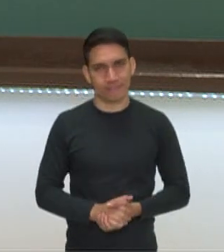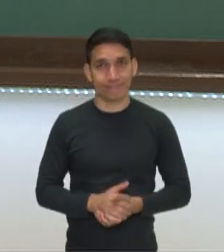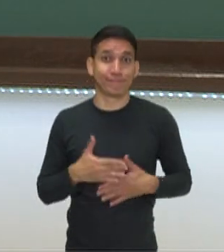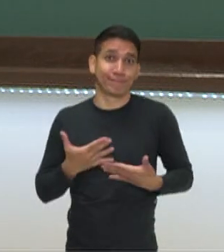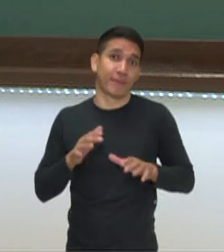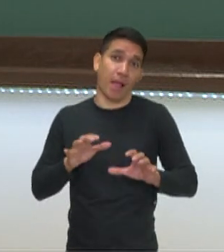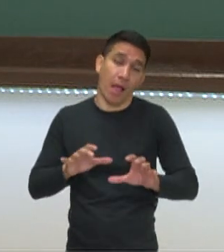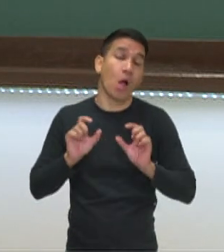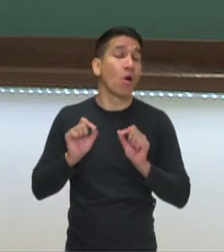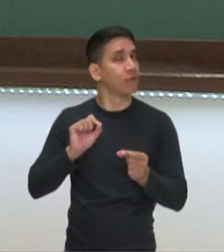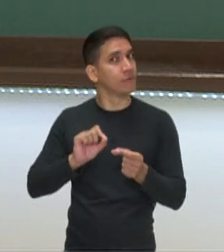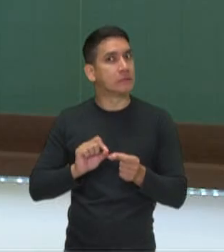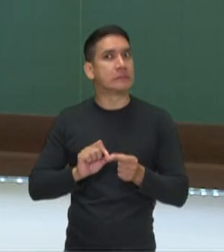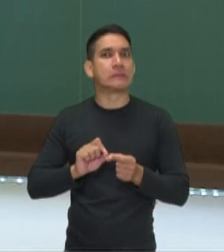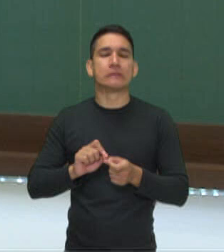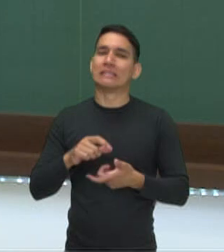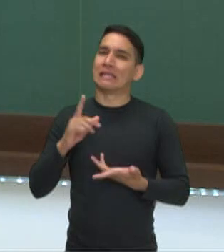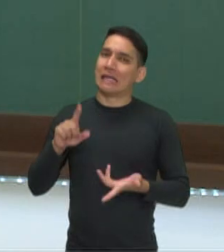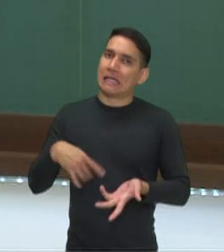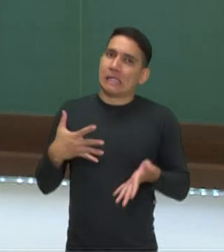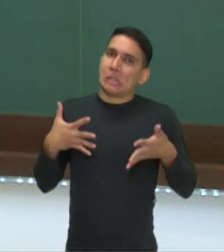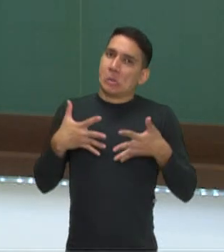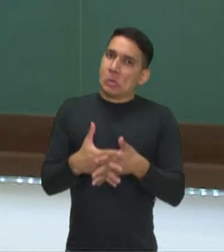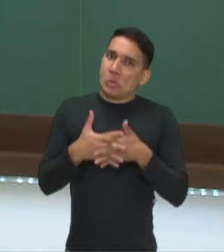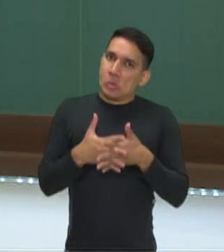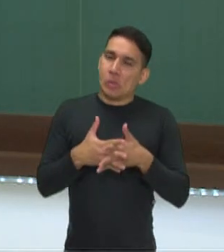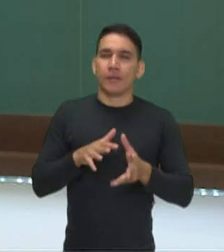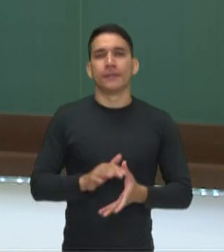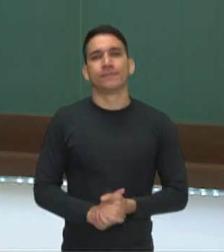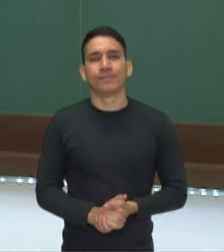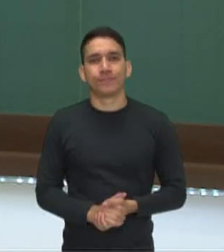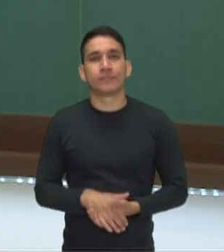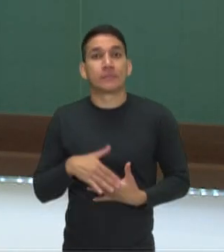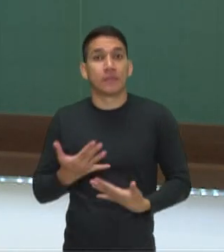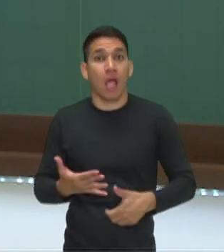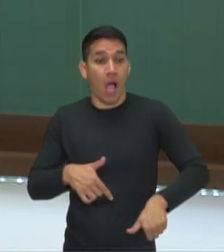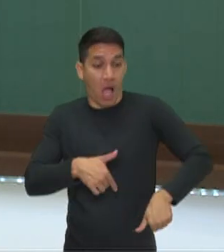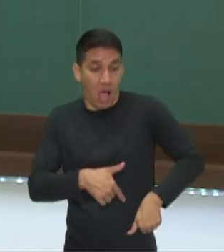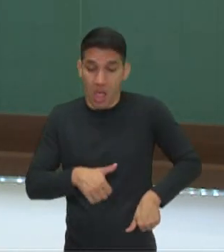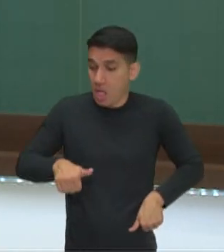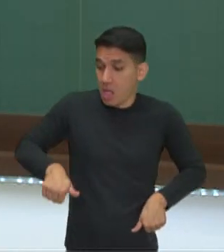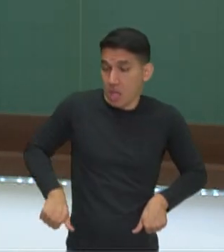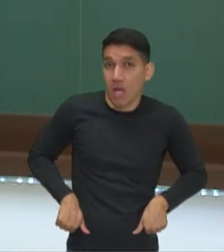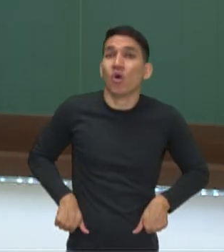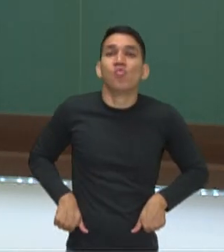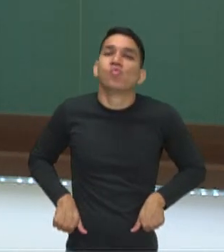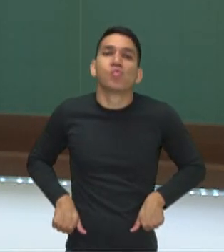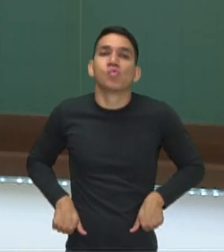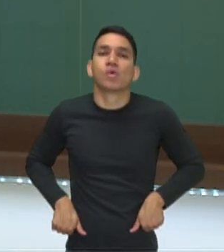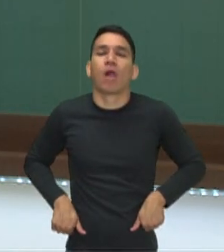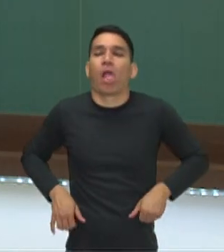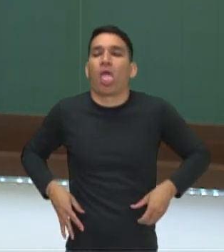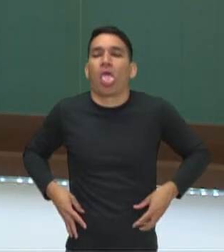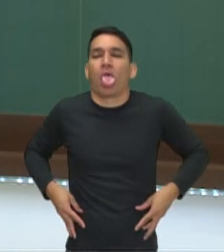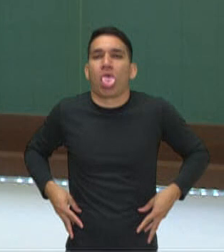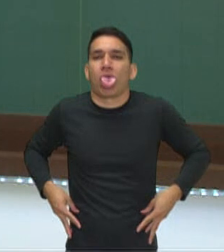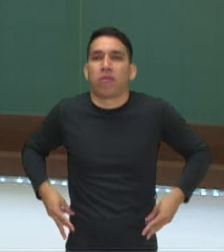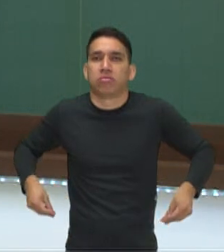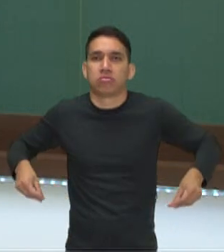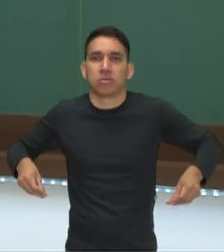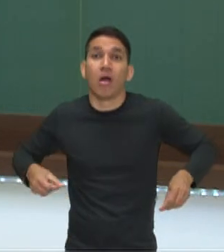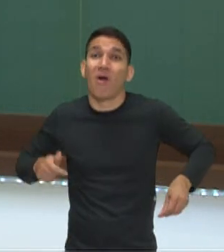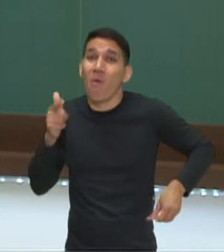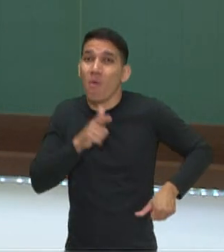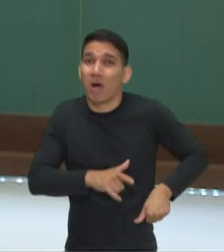Nesse caso, claro, a situação é bem mais complicada. Então, o rim, ele vai perdendo a sua função quando a gente fala em doença